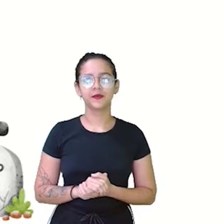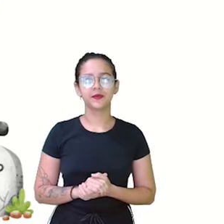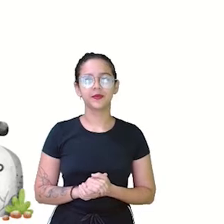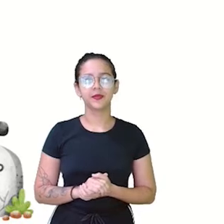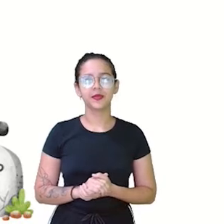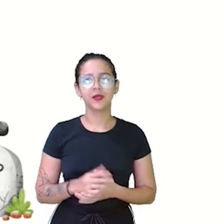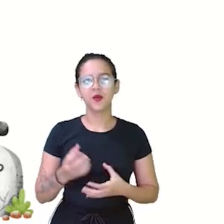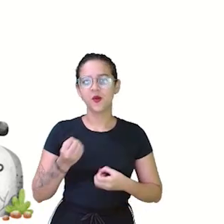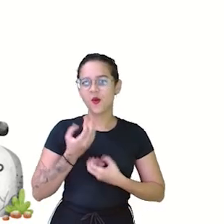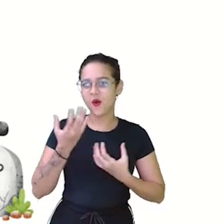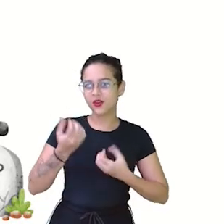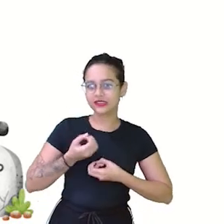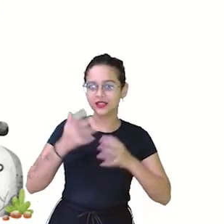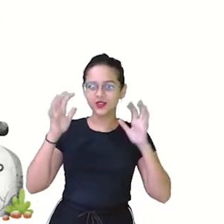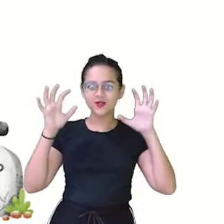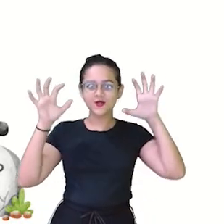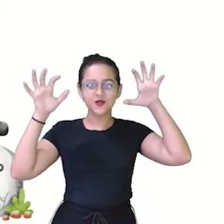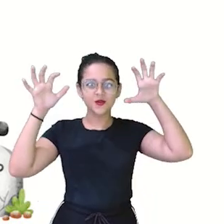contos de